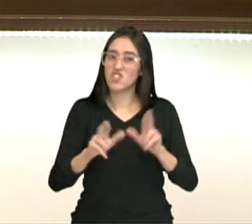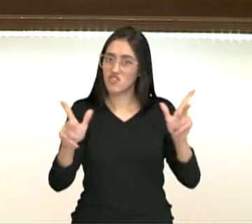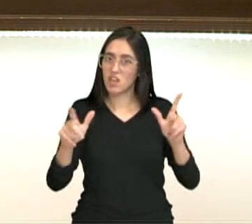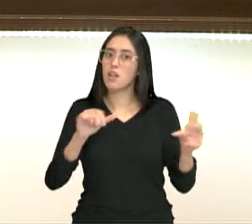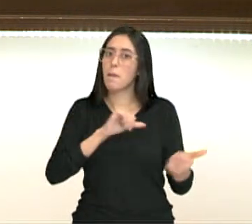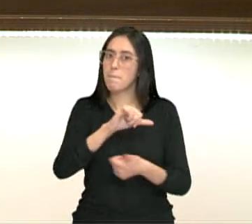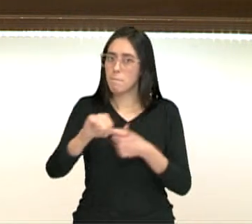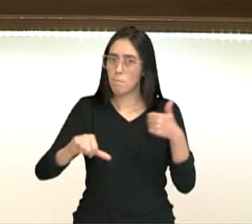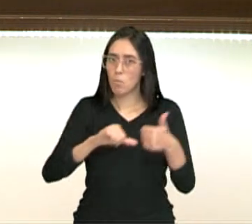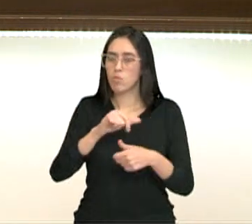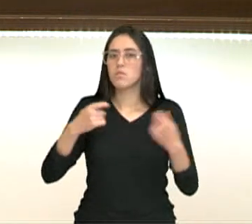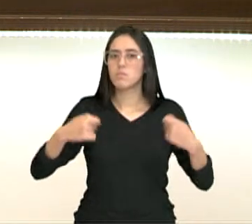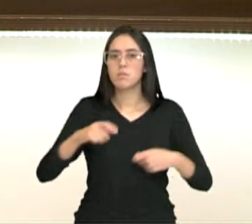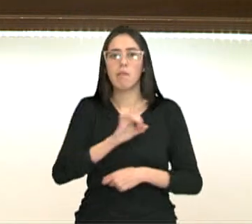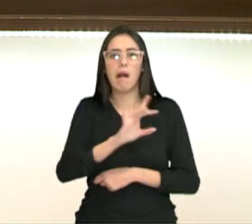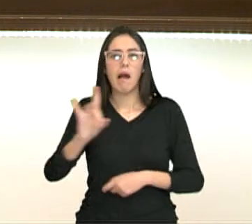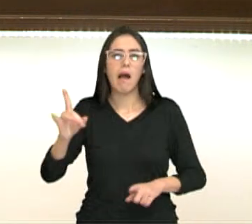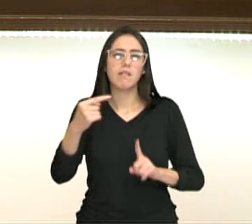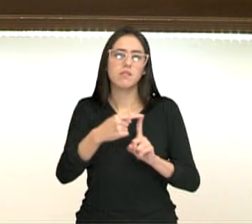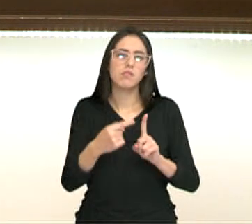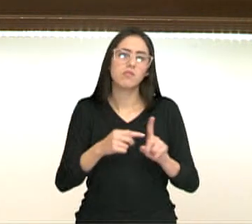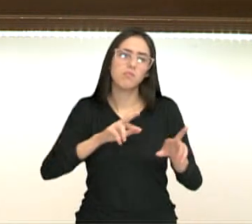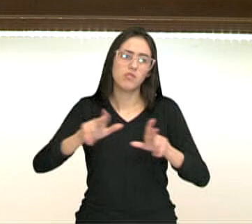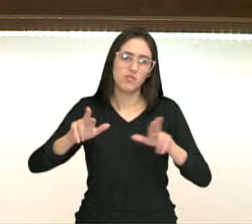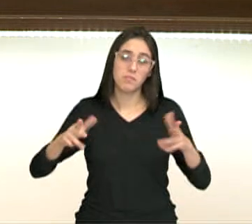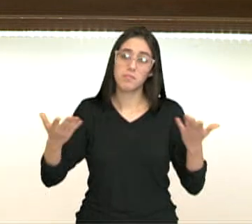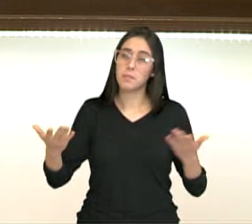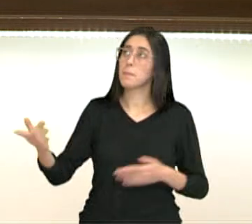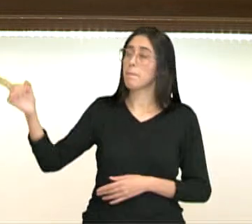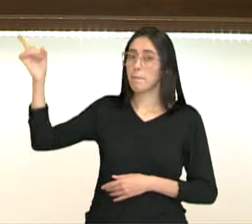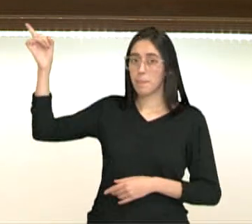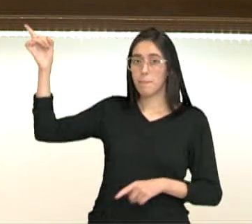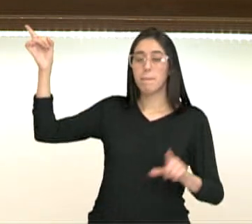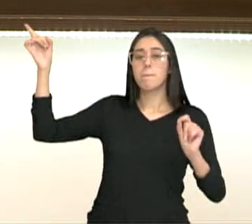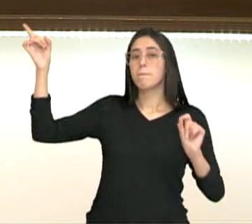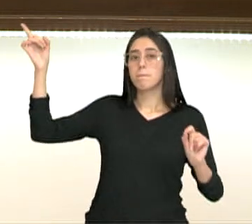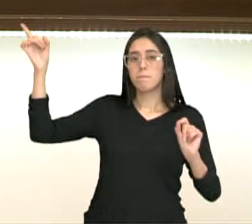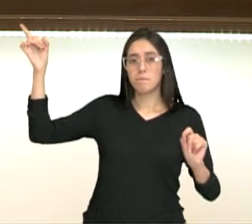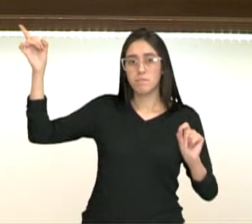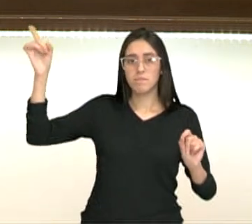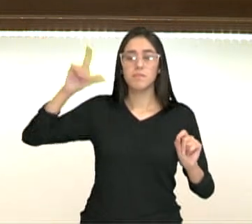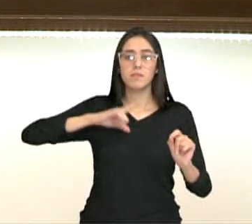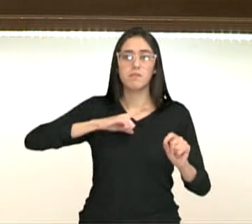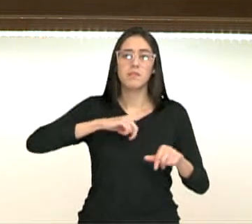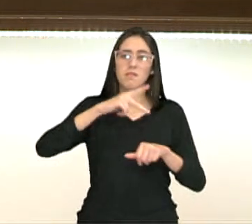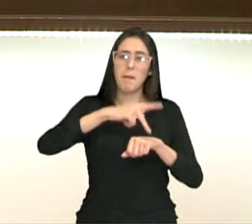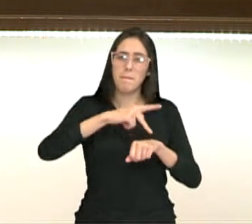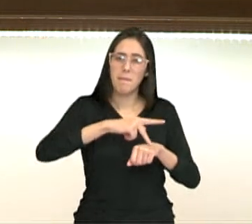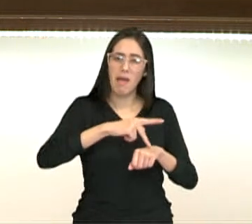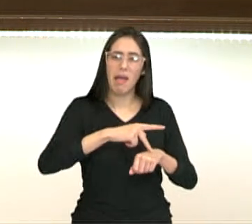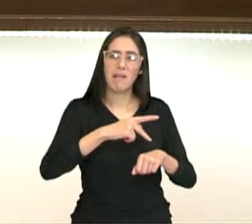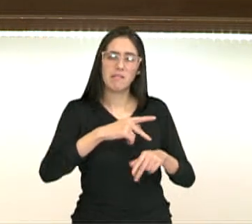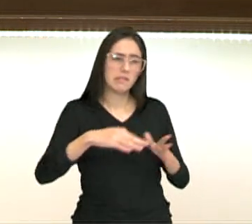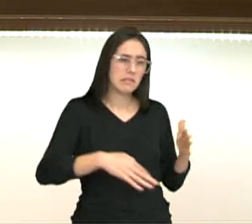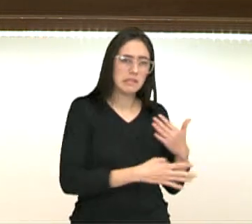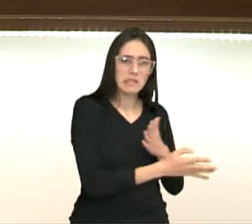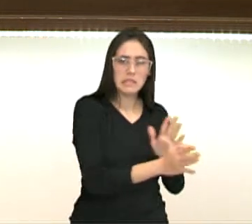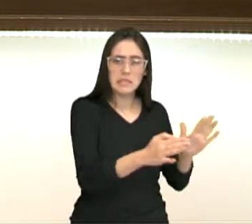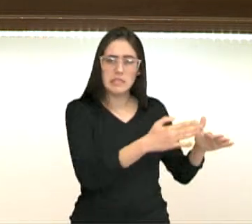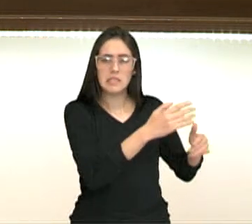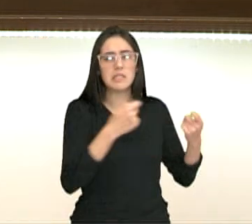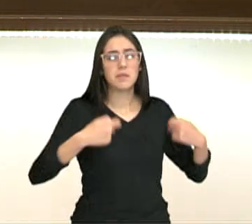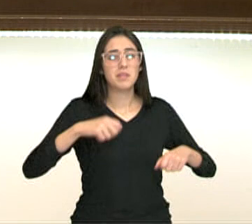talvez tenha alguma adaptação específica? O downhill, então, essa ladeira abaixo, gente, com muitos pedregulhos, a bicicleta tem que